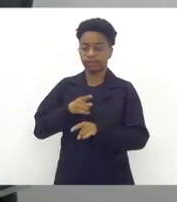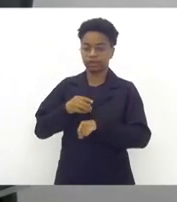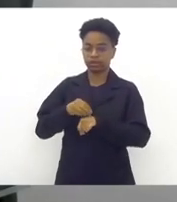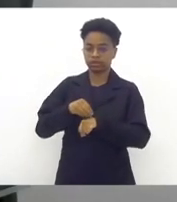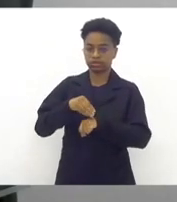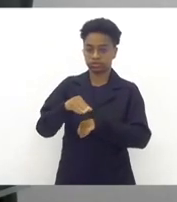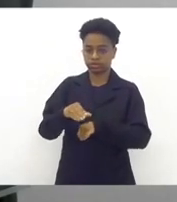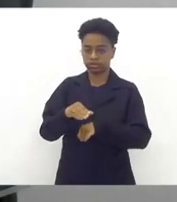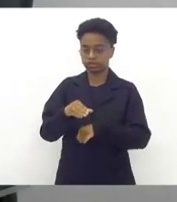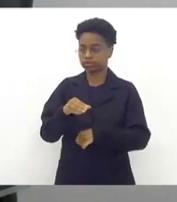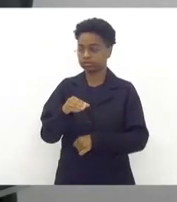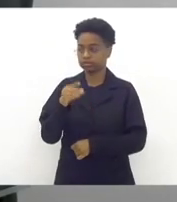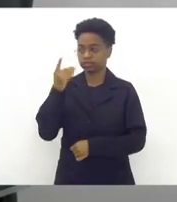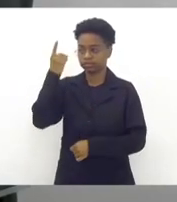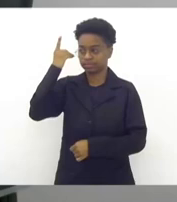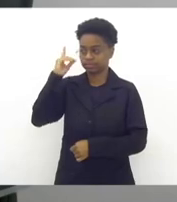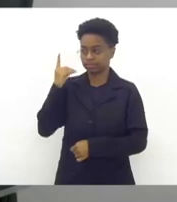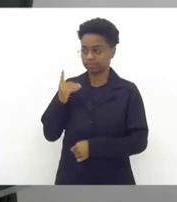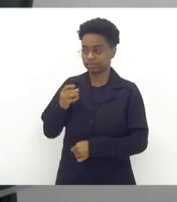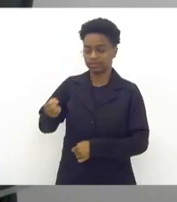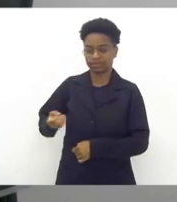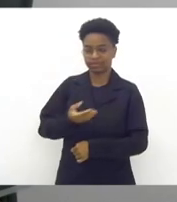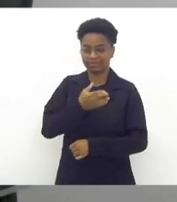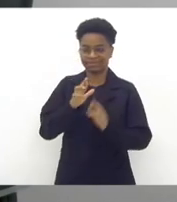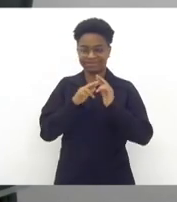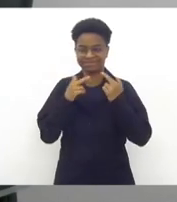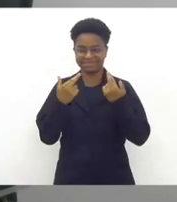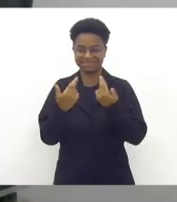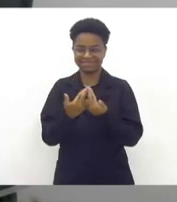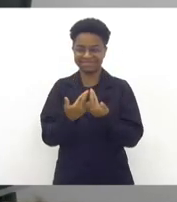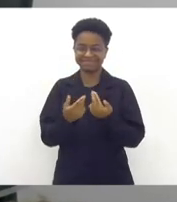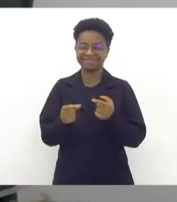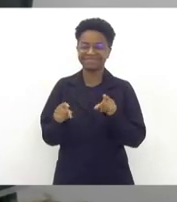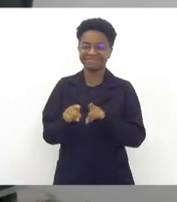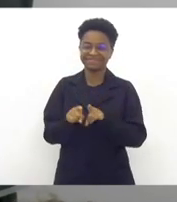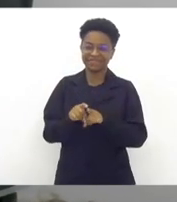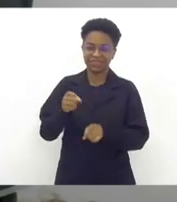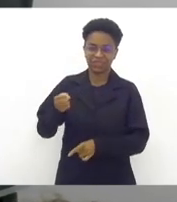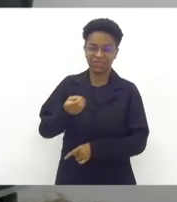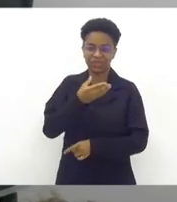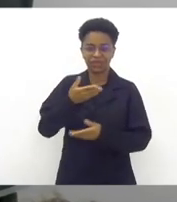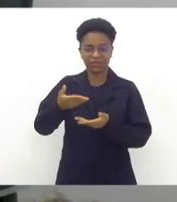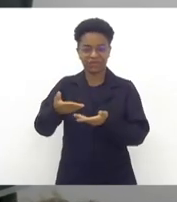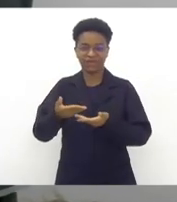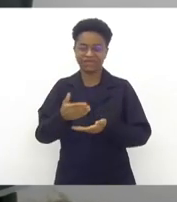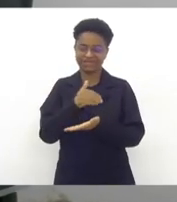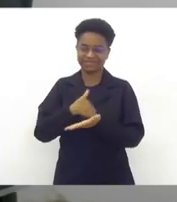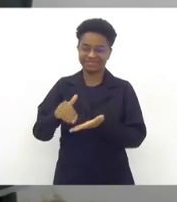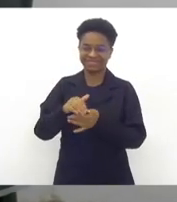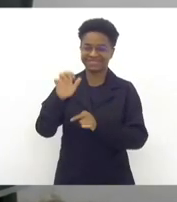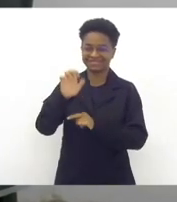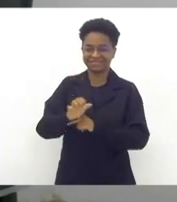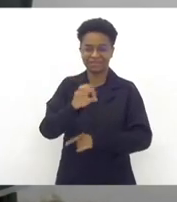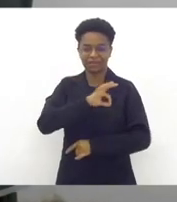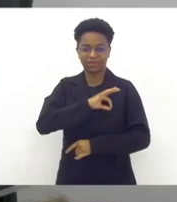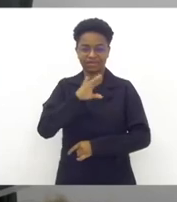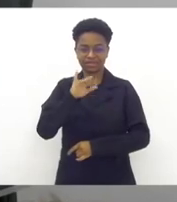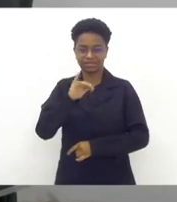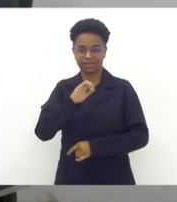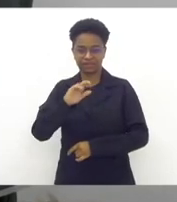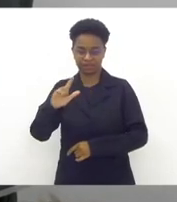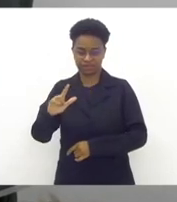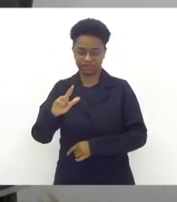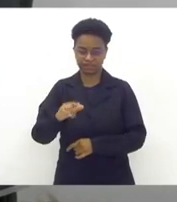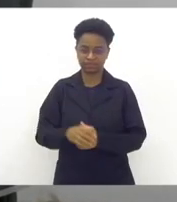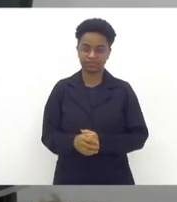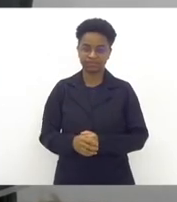Balbi para uma nova oitiva e um novo convite ao secretário estadual de Polícia Civil,